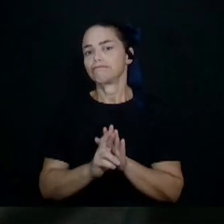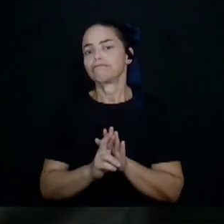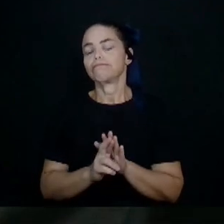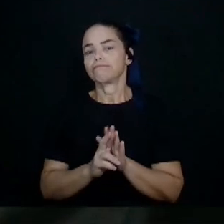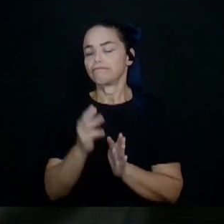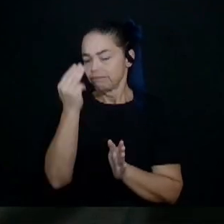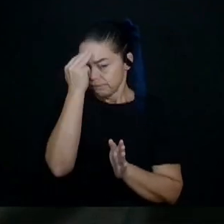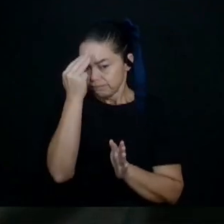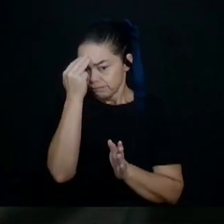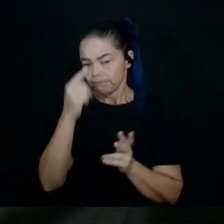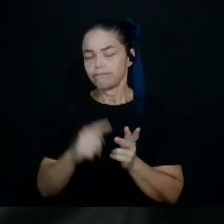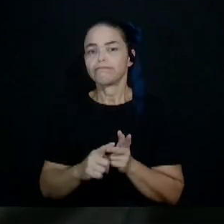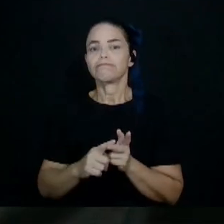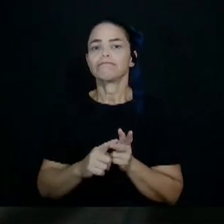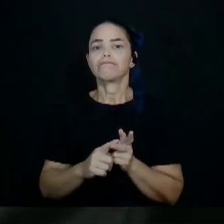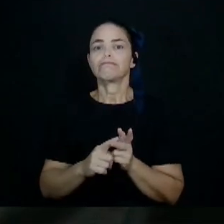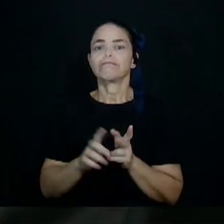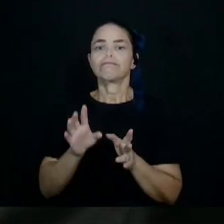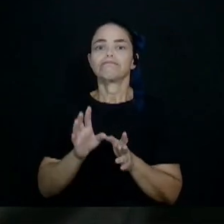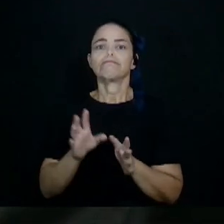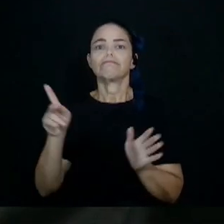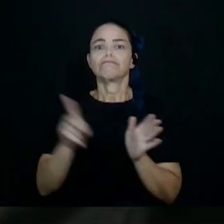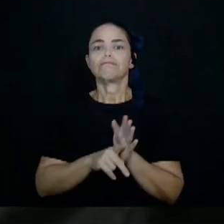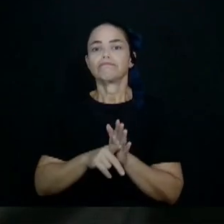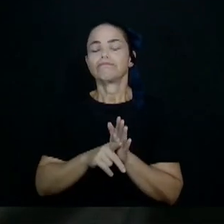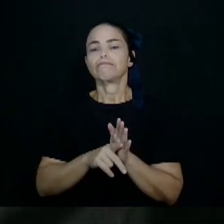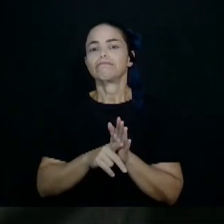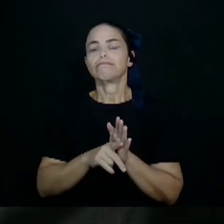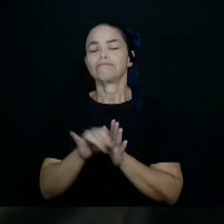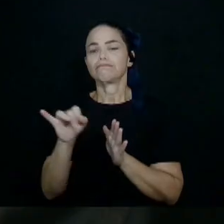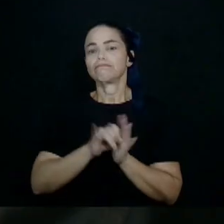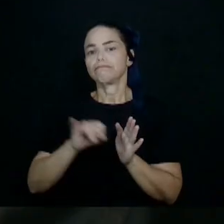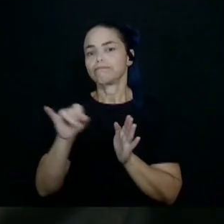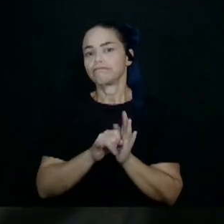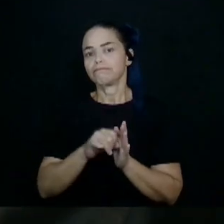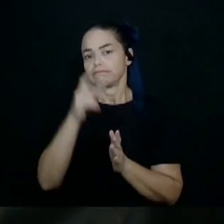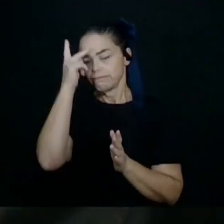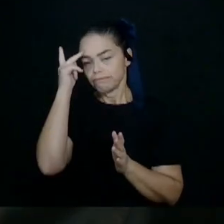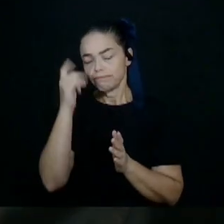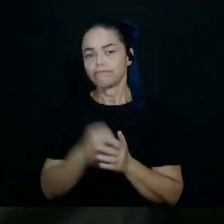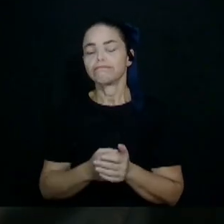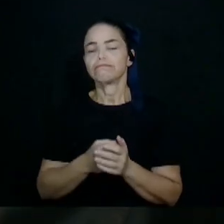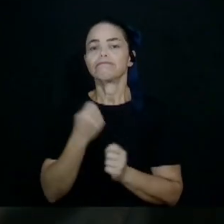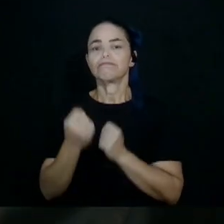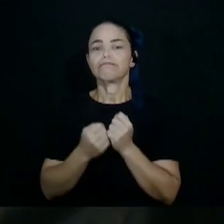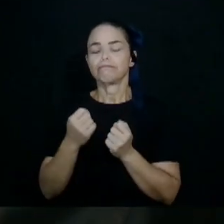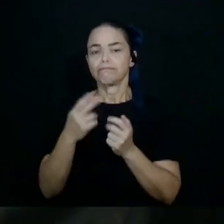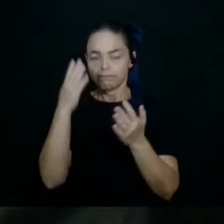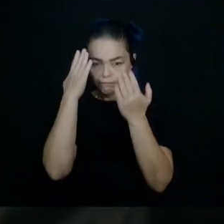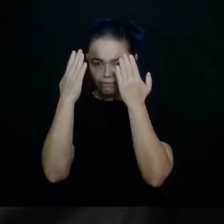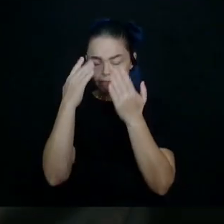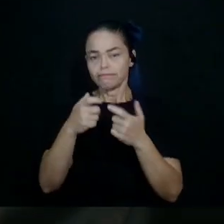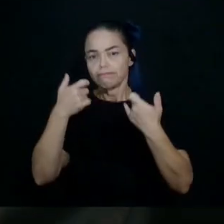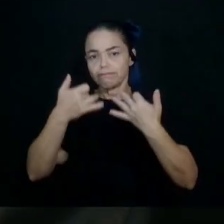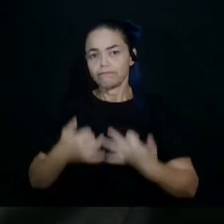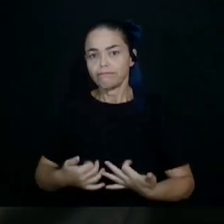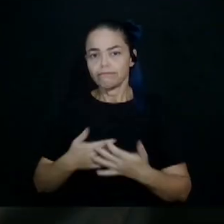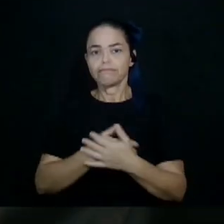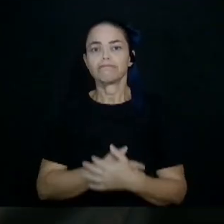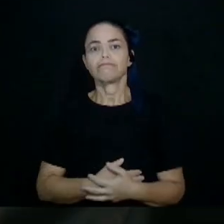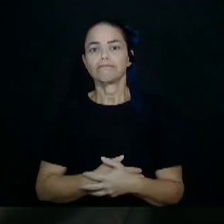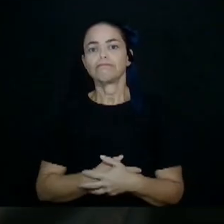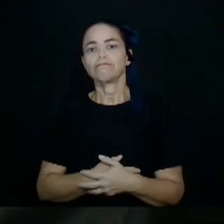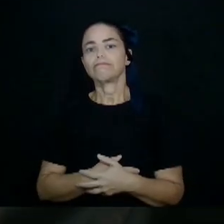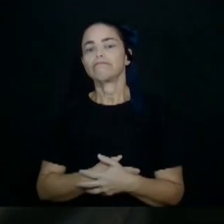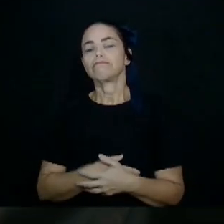memórias ou até parte da própria identidade. Como é que a psicologia explica isso, né? De repente,